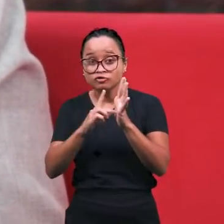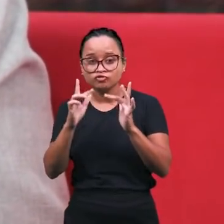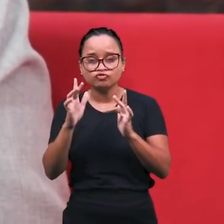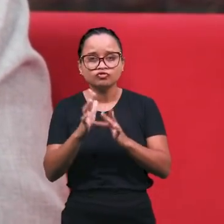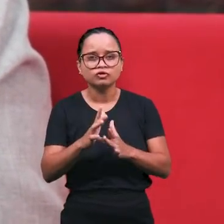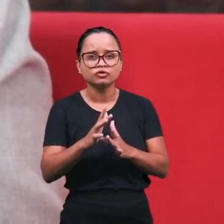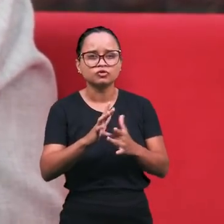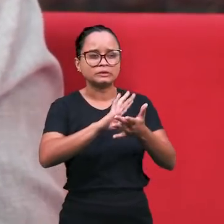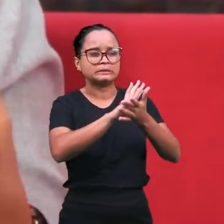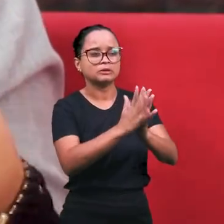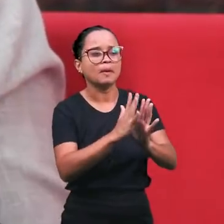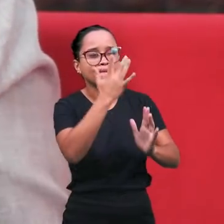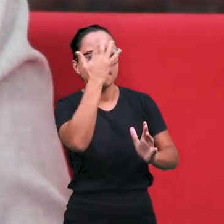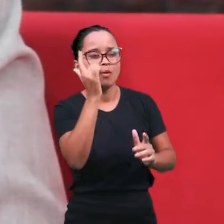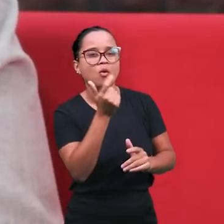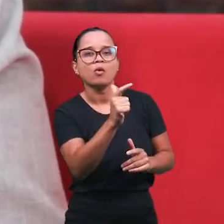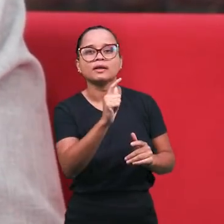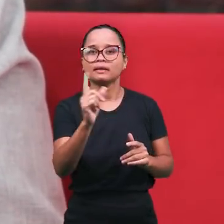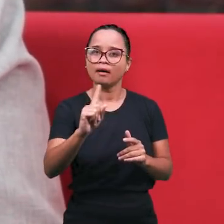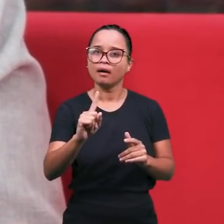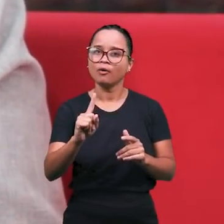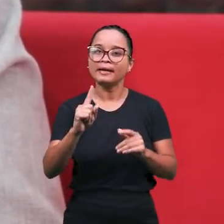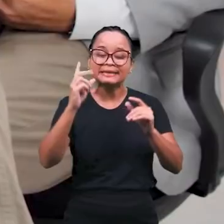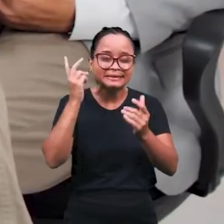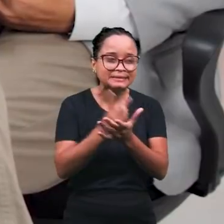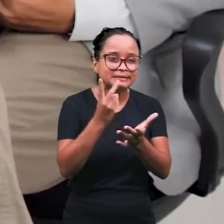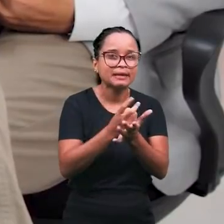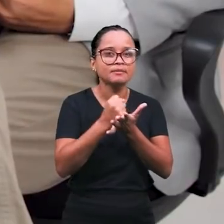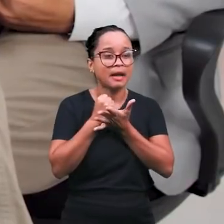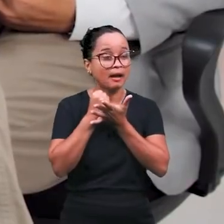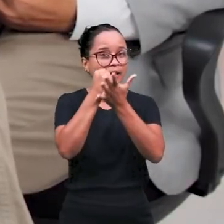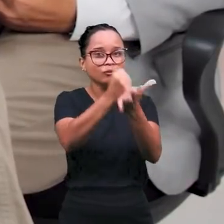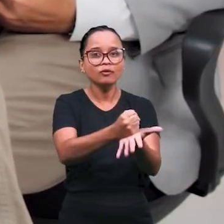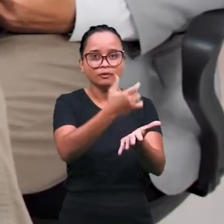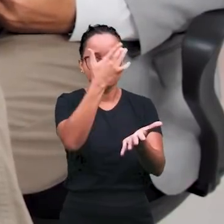discriminou ninguém. O Senhor sempre acolheu o necessitado, né? Isso.